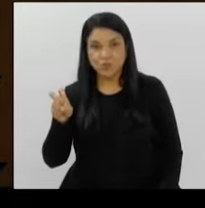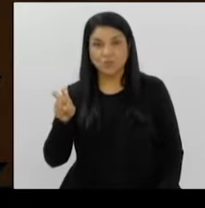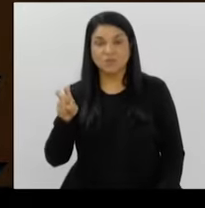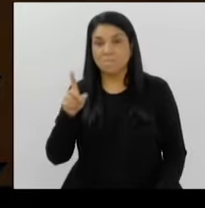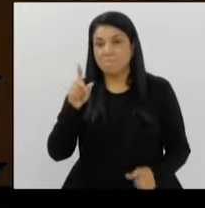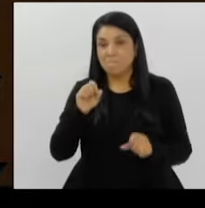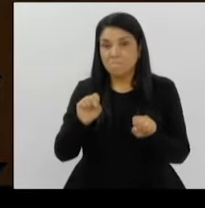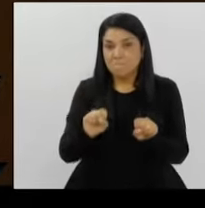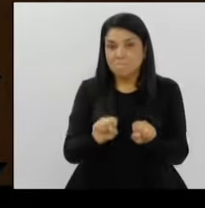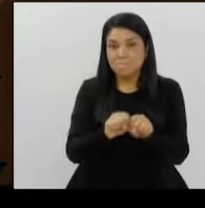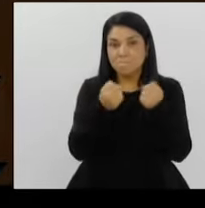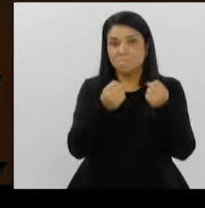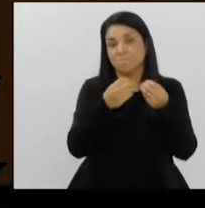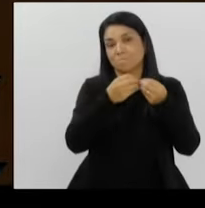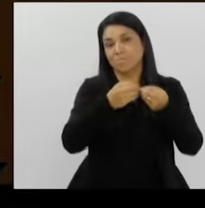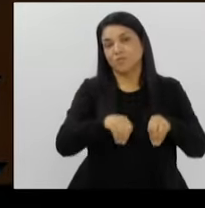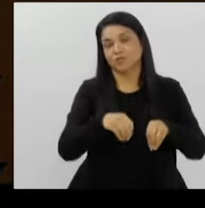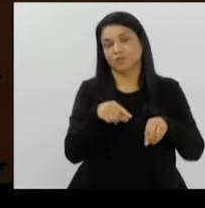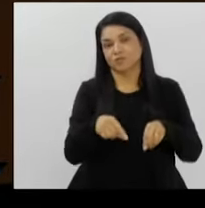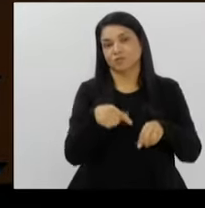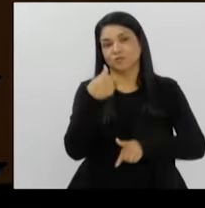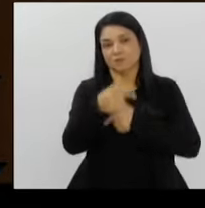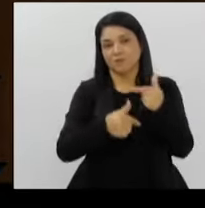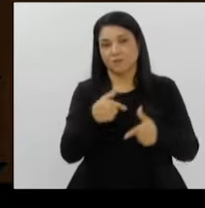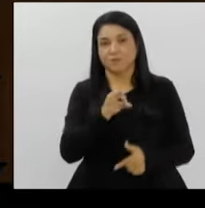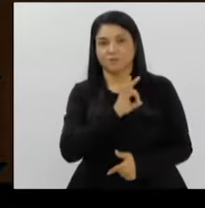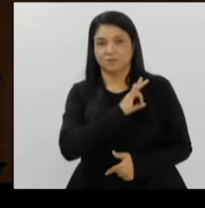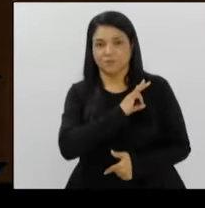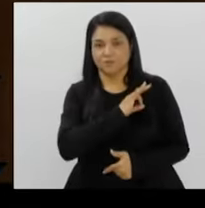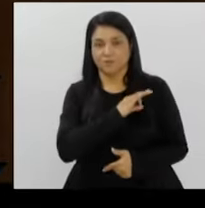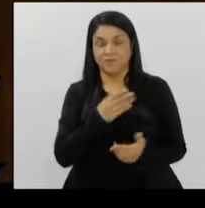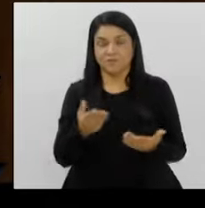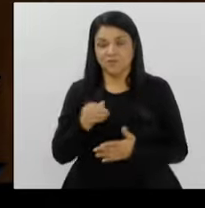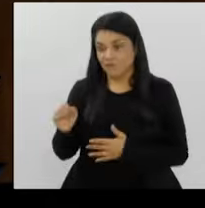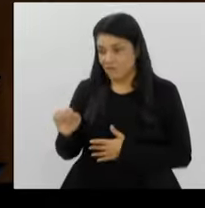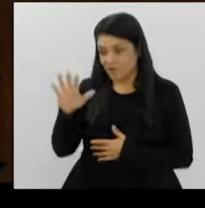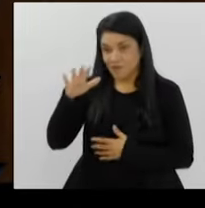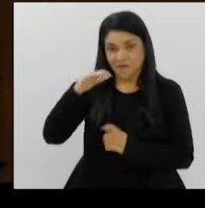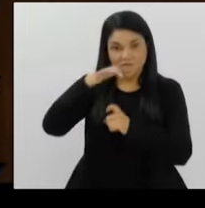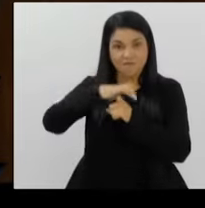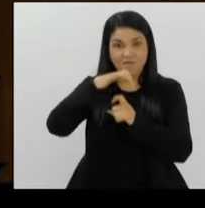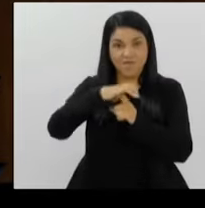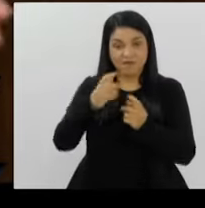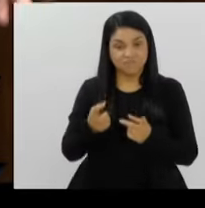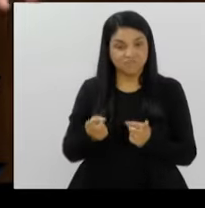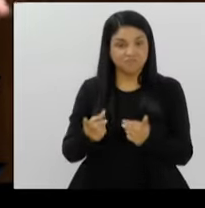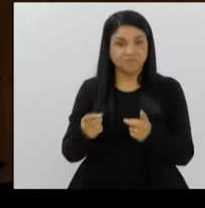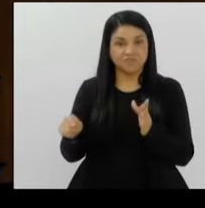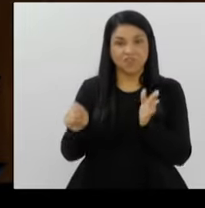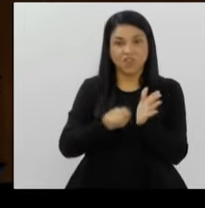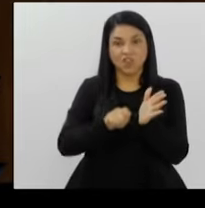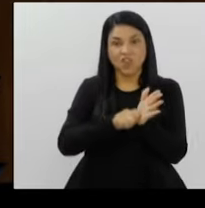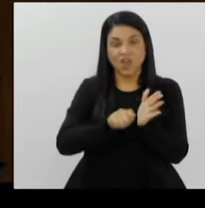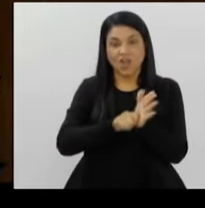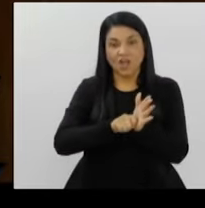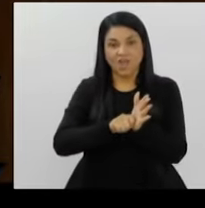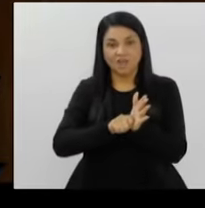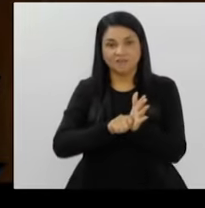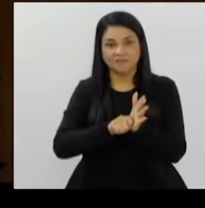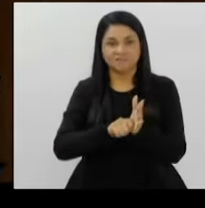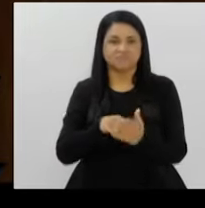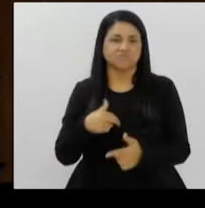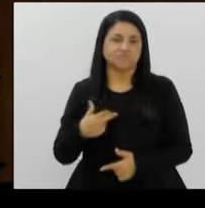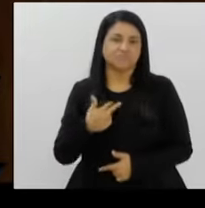das polícias. Hoje, as favelas, deputado Márcio Roberto, têm feira livre de drogas, porque a polícia não pode